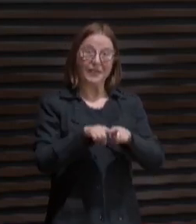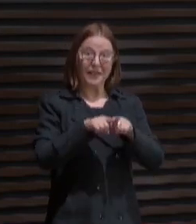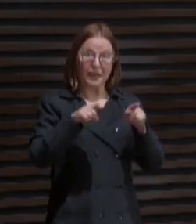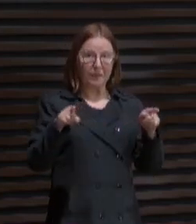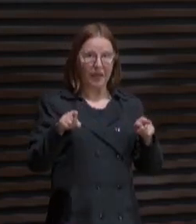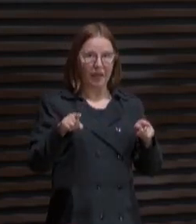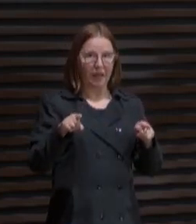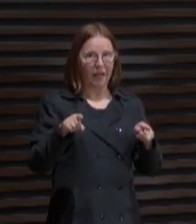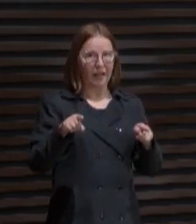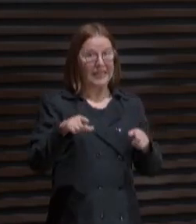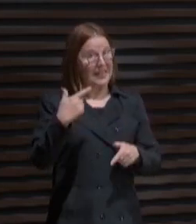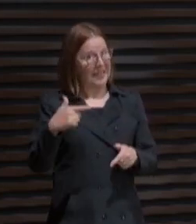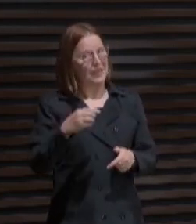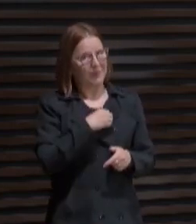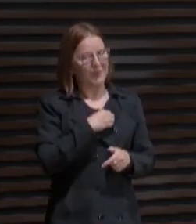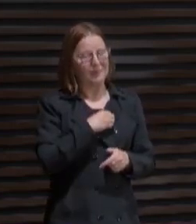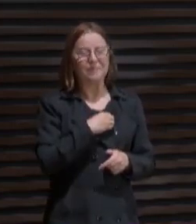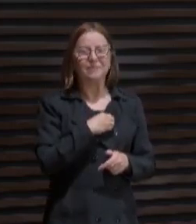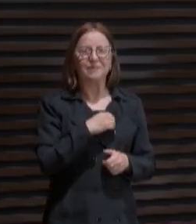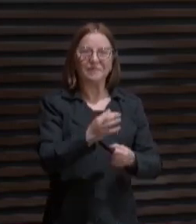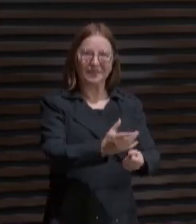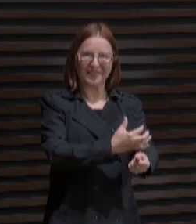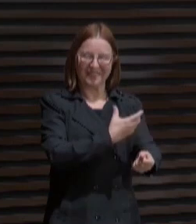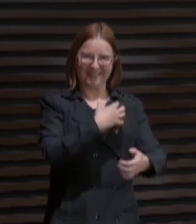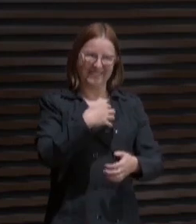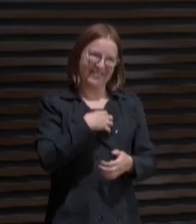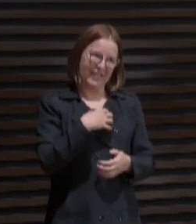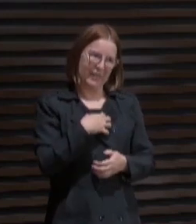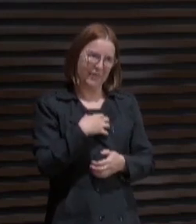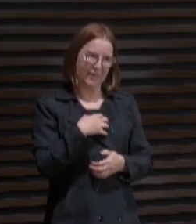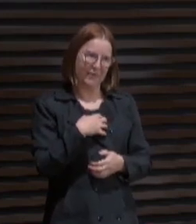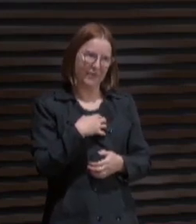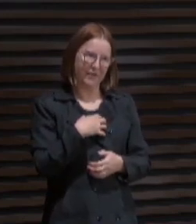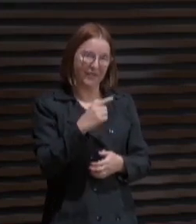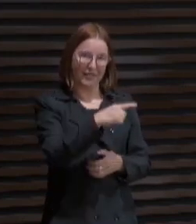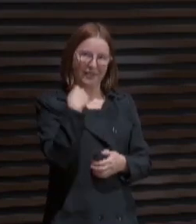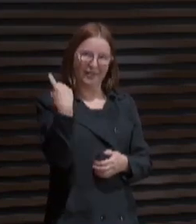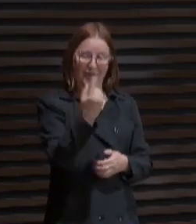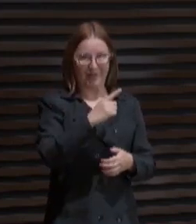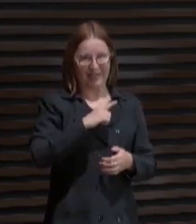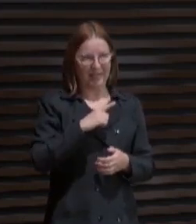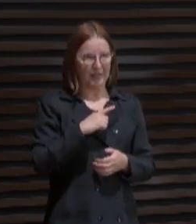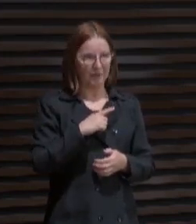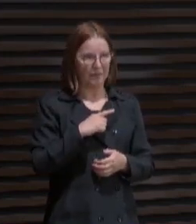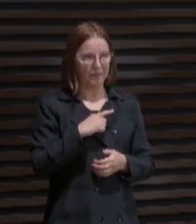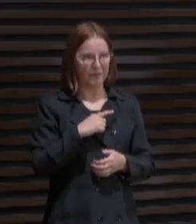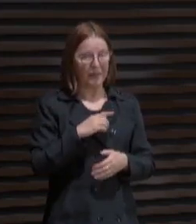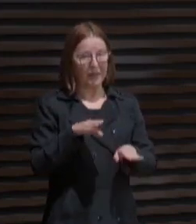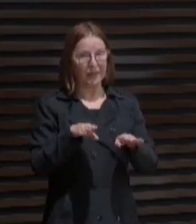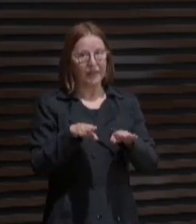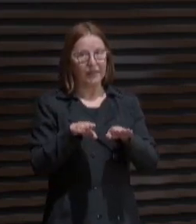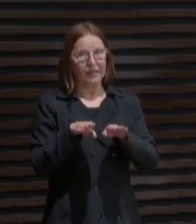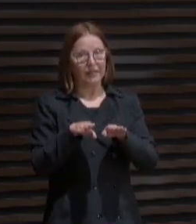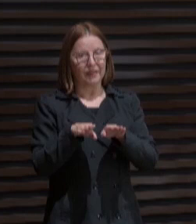pecado. As emoções e os sentimentos a quem estamos suscetíveis também estiveram sobre os discípulos